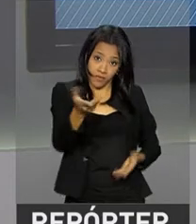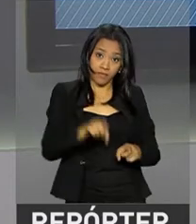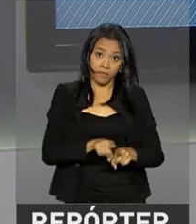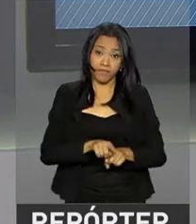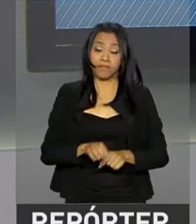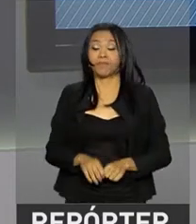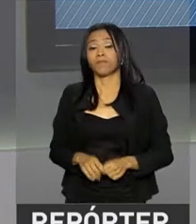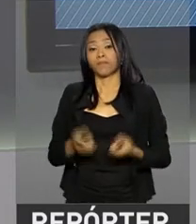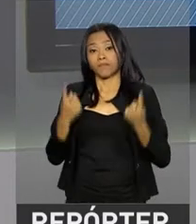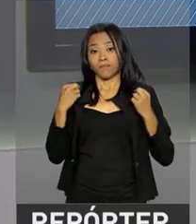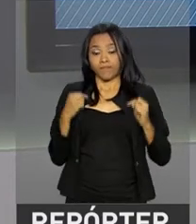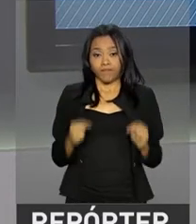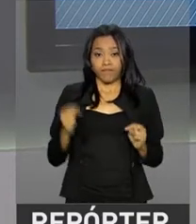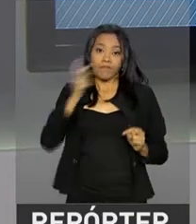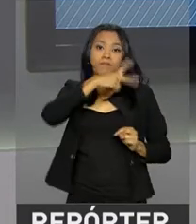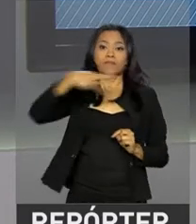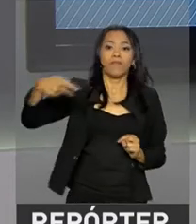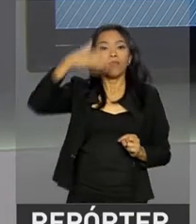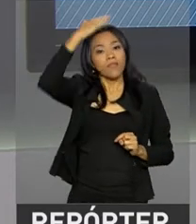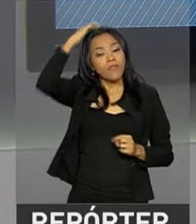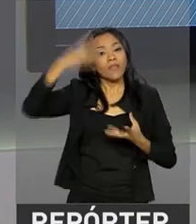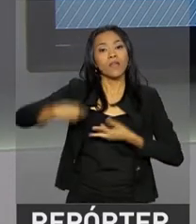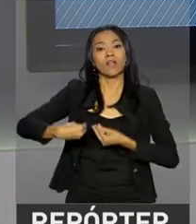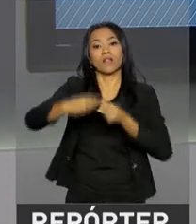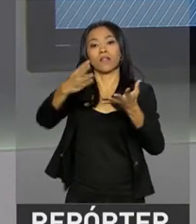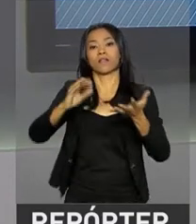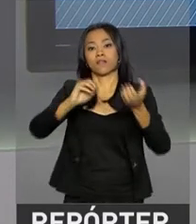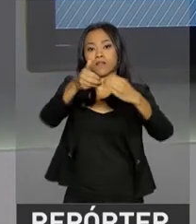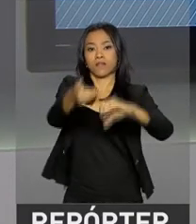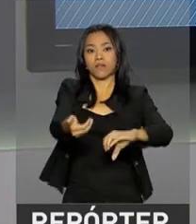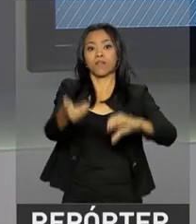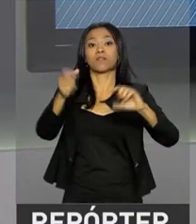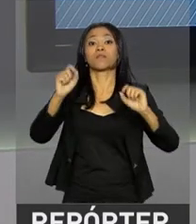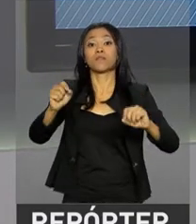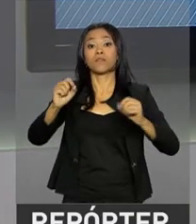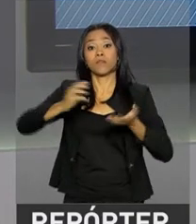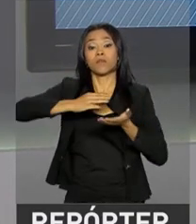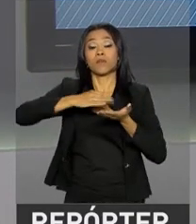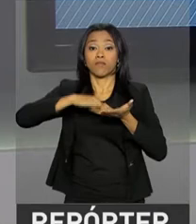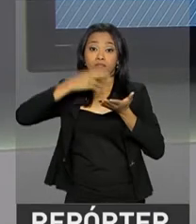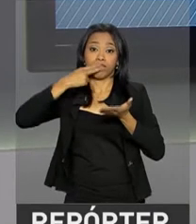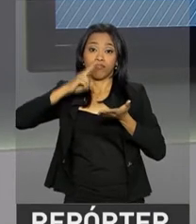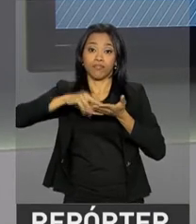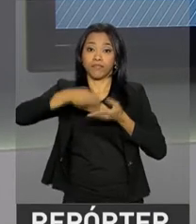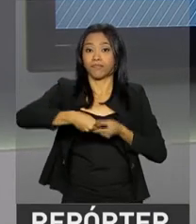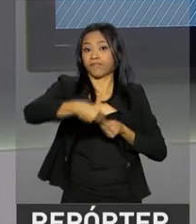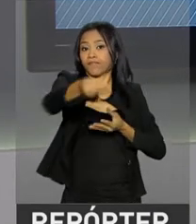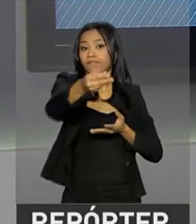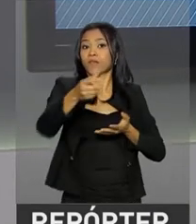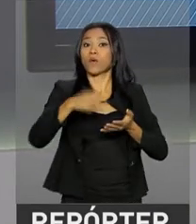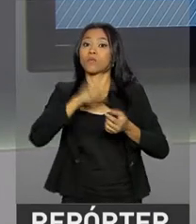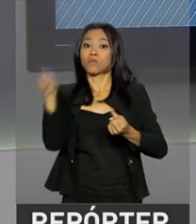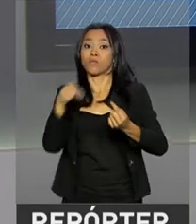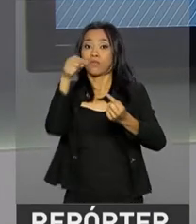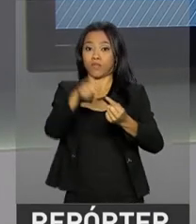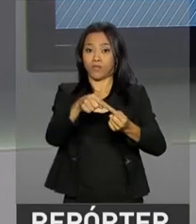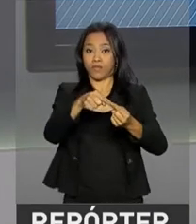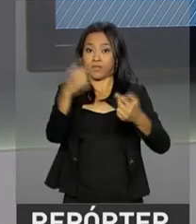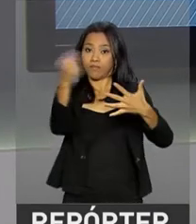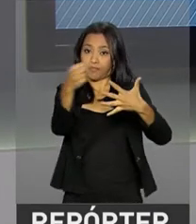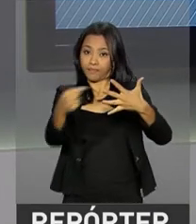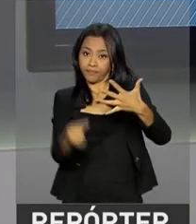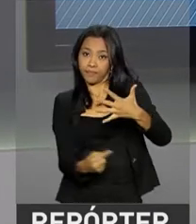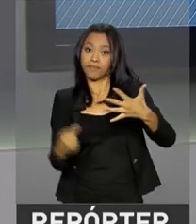o presidente michel temer enviou ao congresso nacional uma mensagem do governo com as metas para o ano de 2018 o